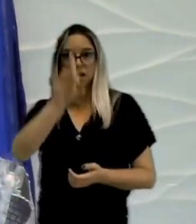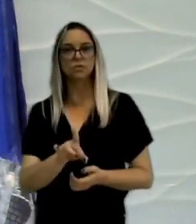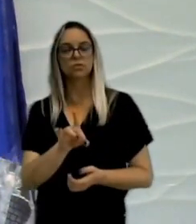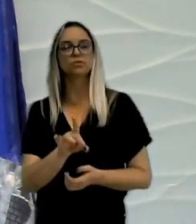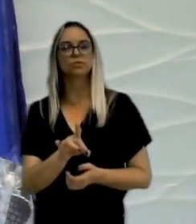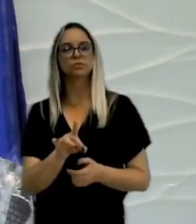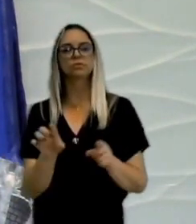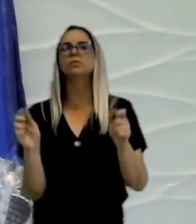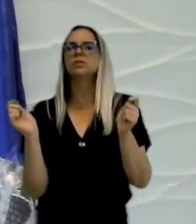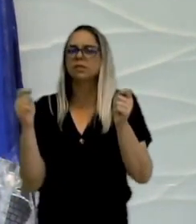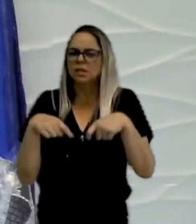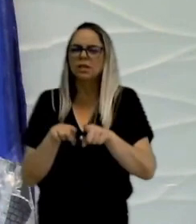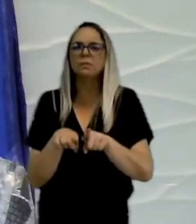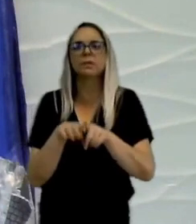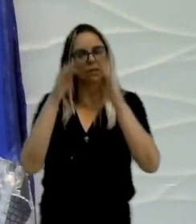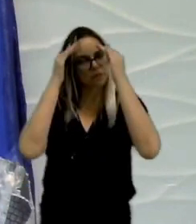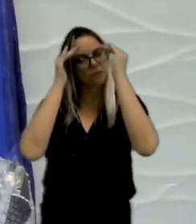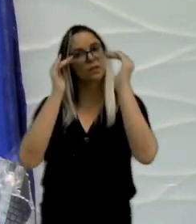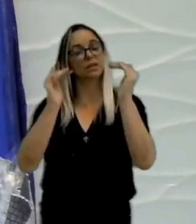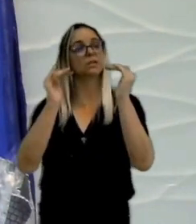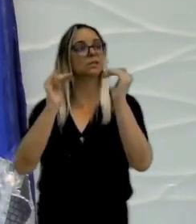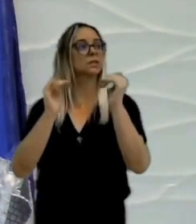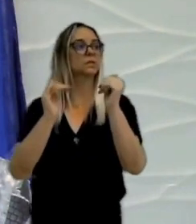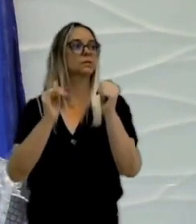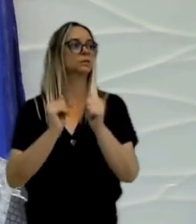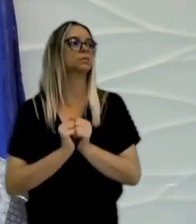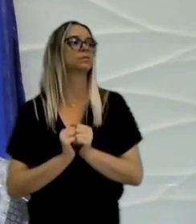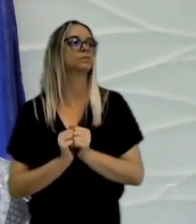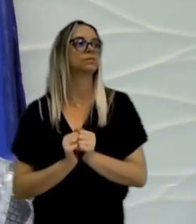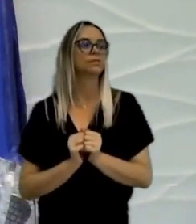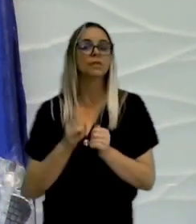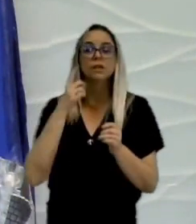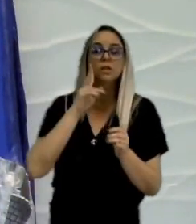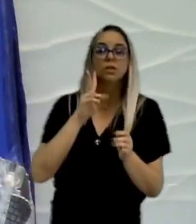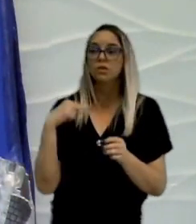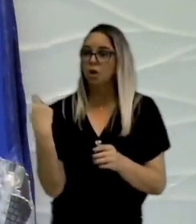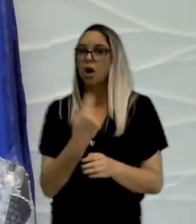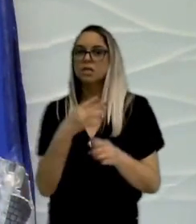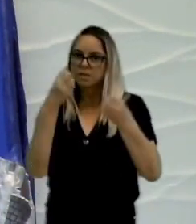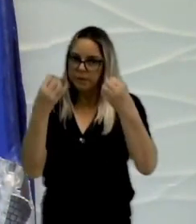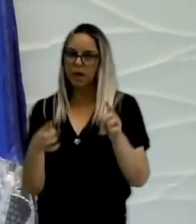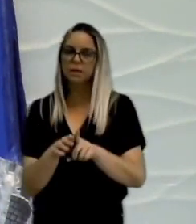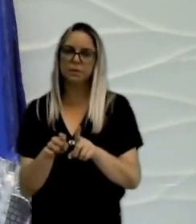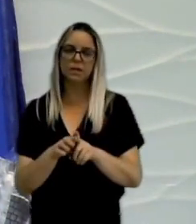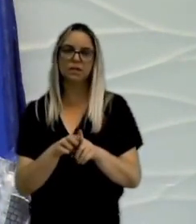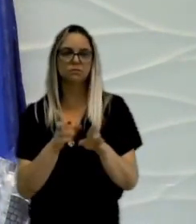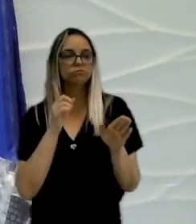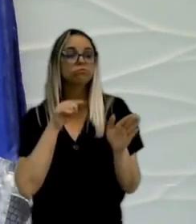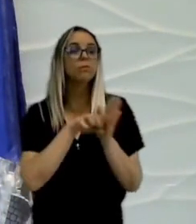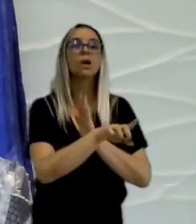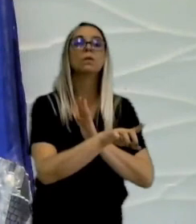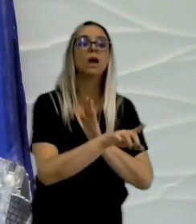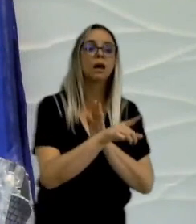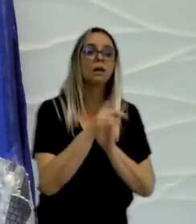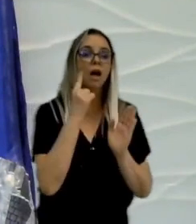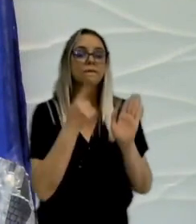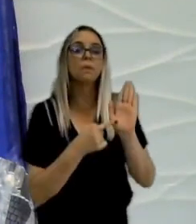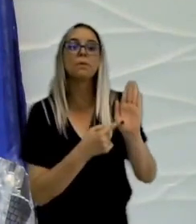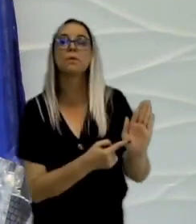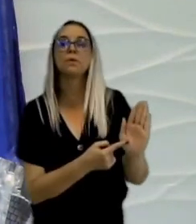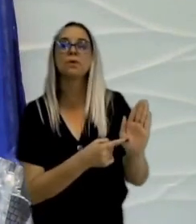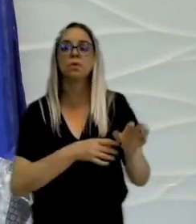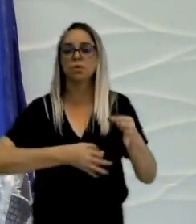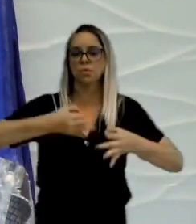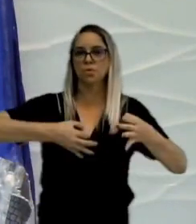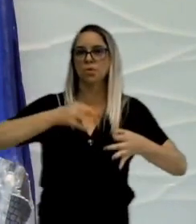sejam respeitados. E dizer também que consultamos aqui o jurídico da casa, doutor William, para a gente